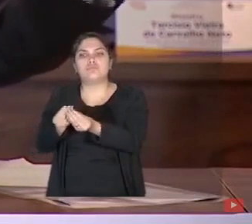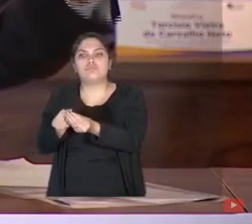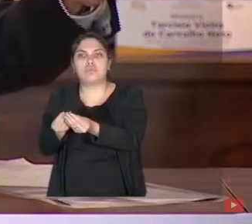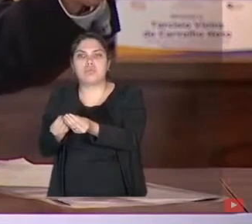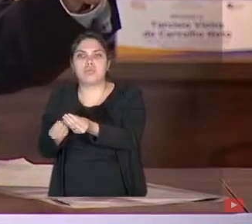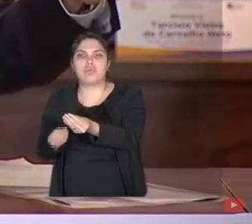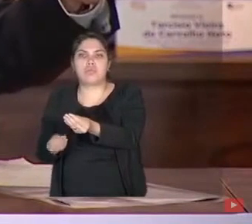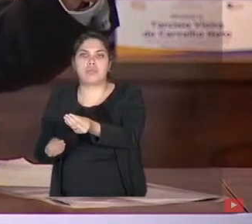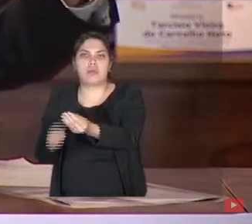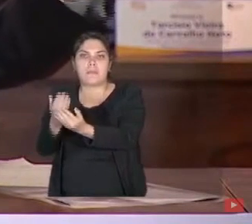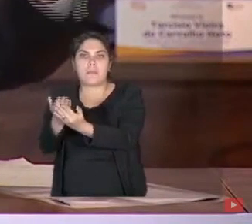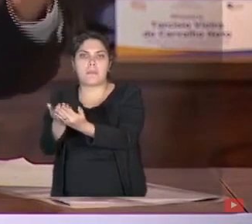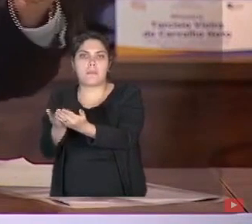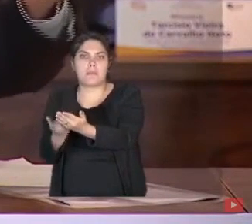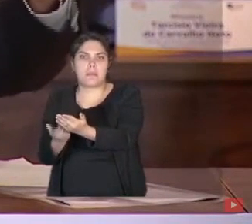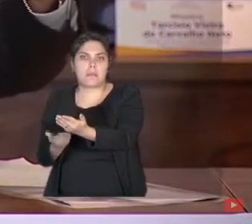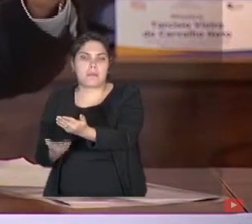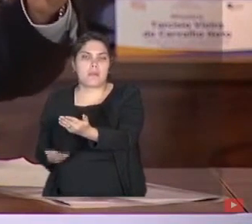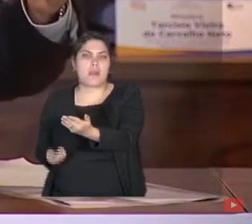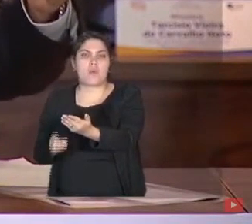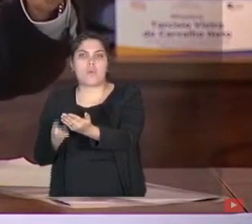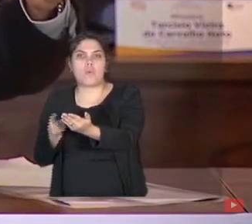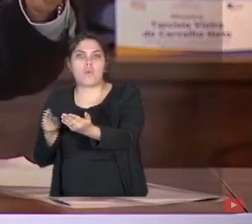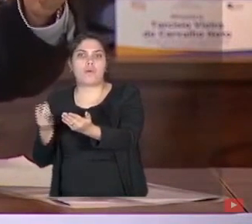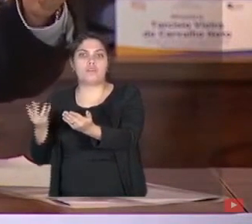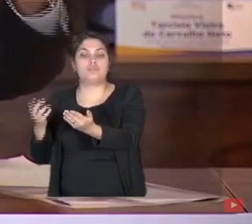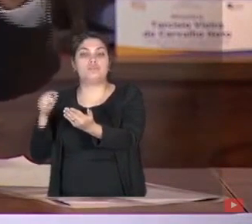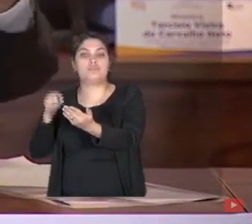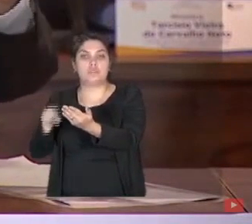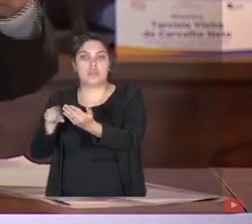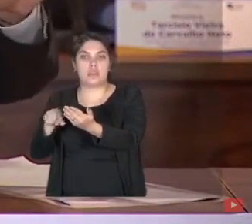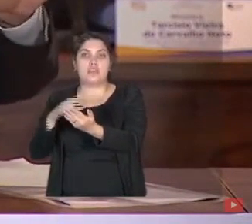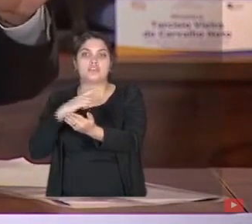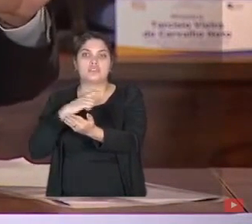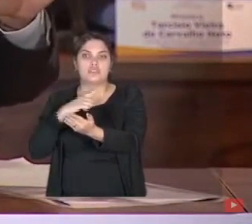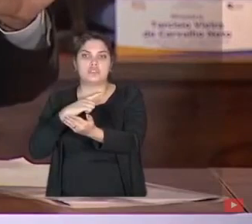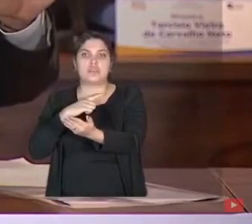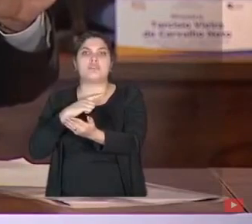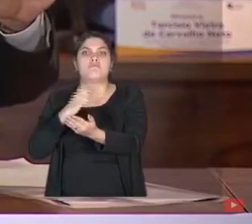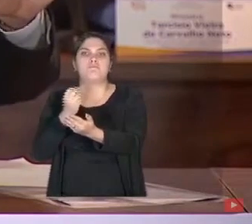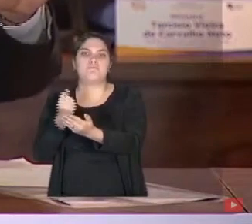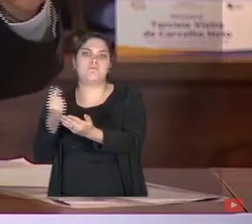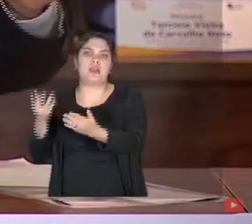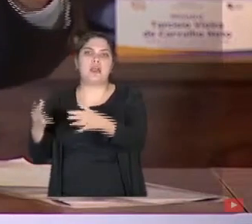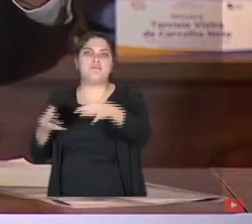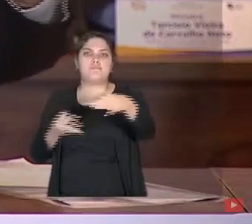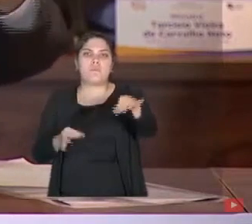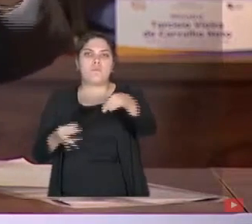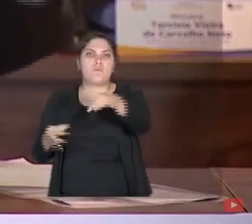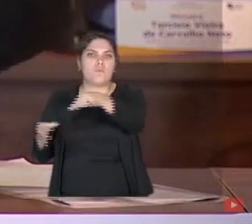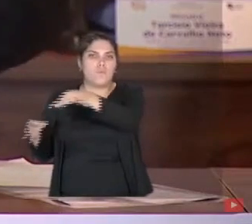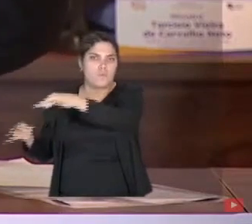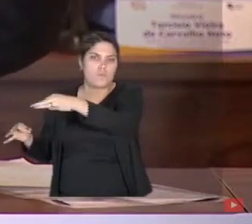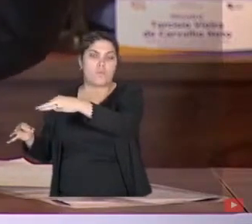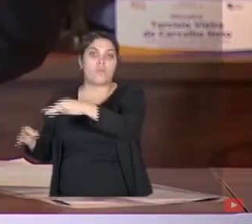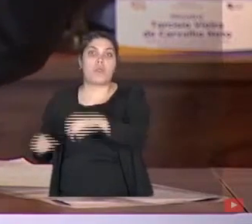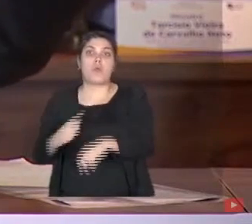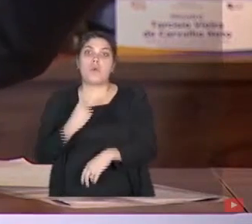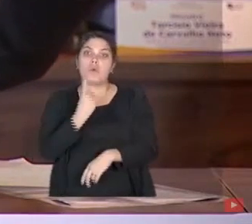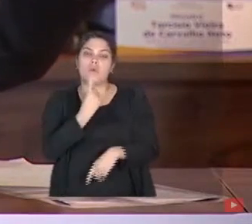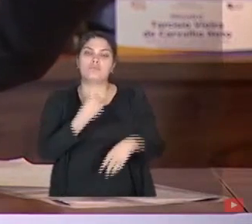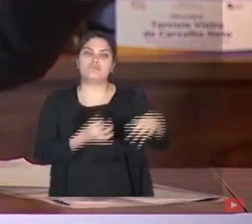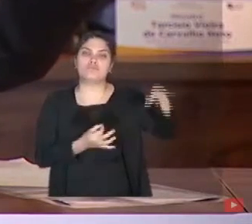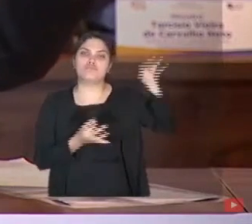o boletim da urna. Esse boletim é impresso em diversas vias. Essas vias, uma delas